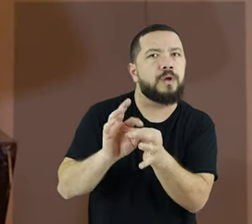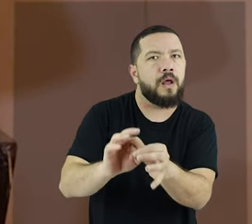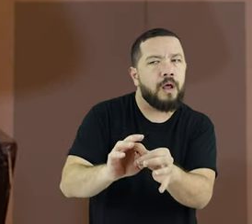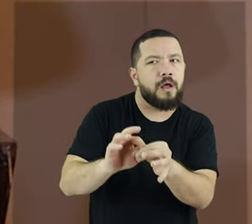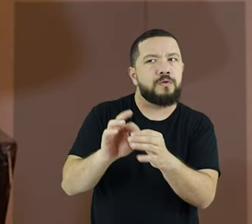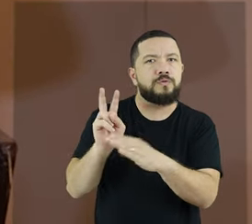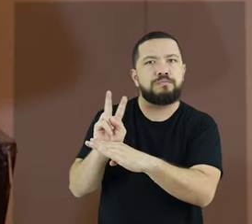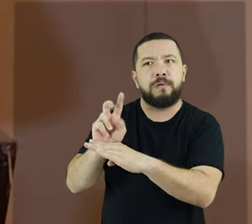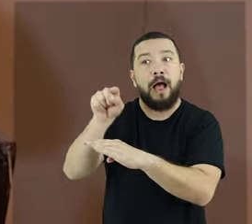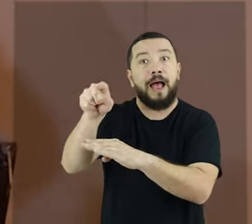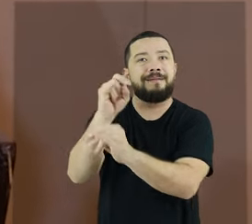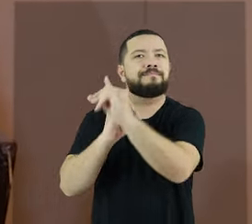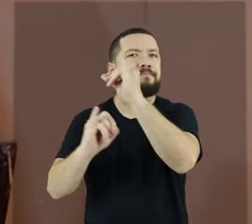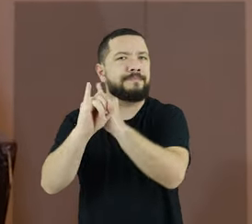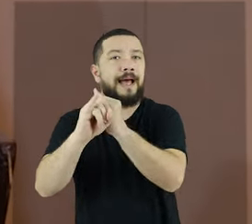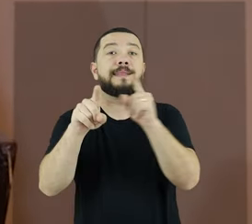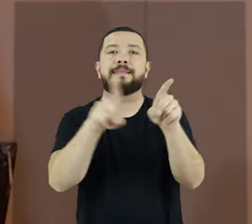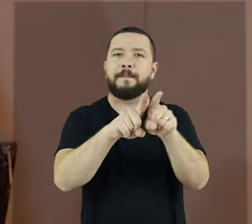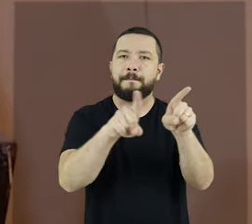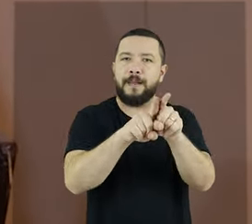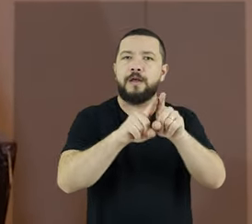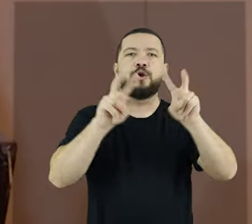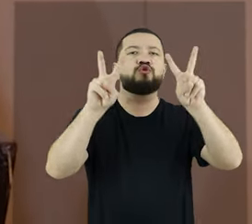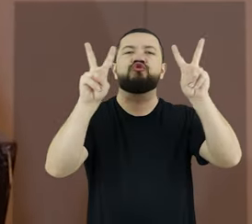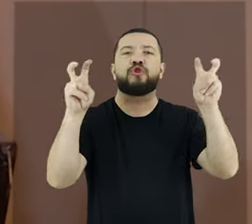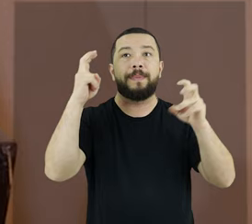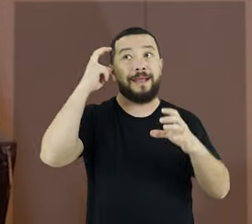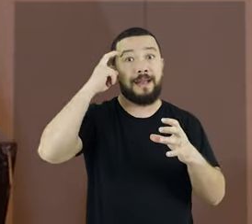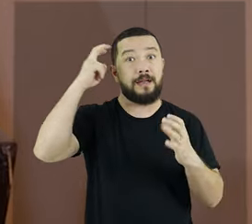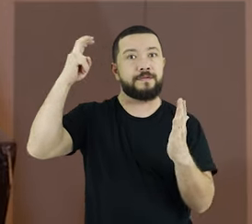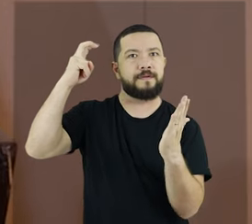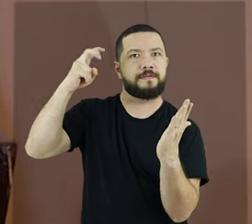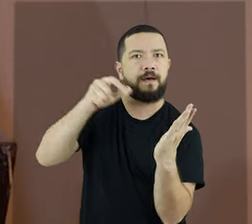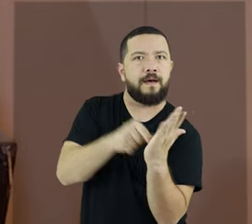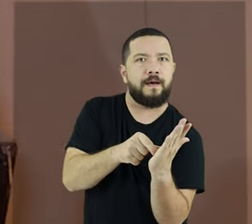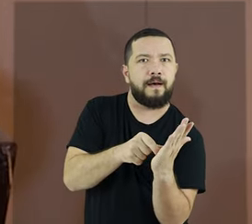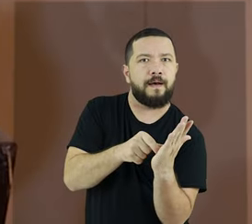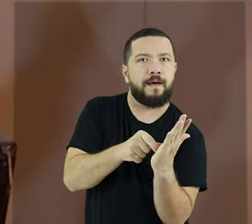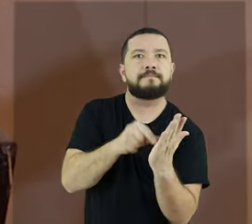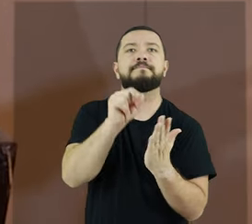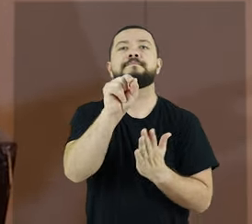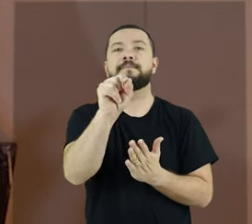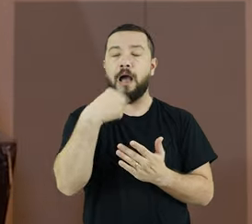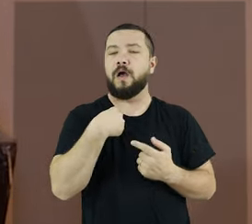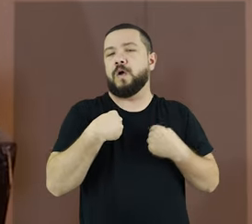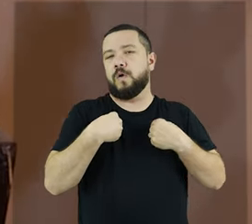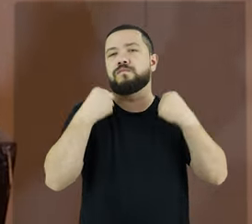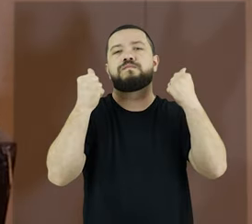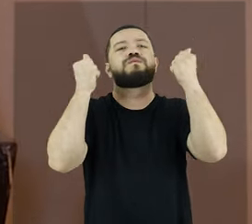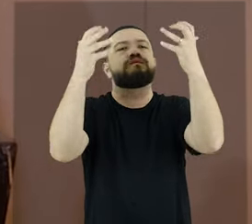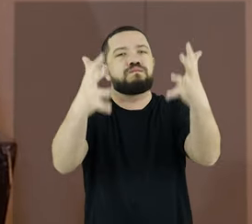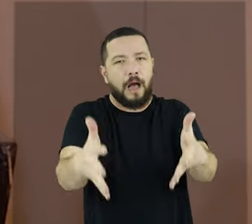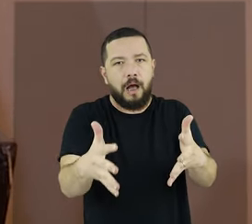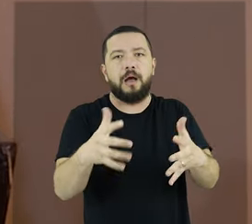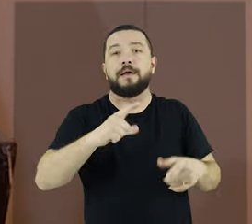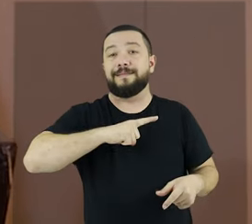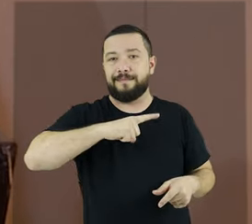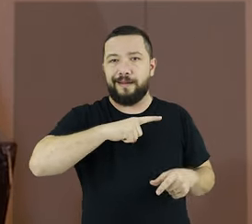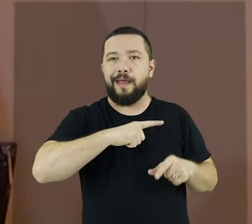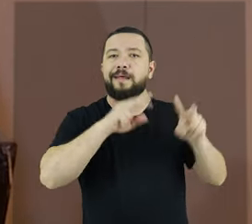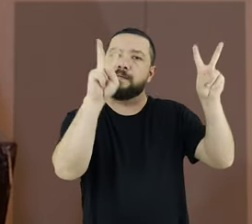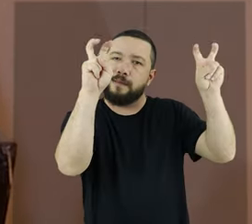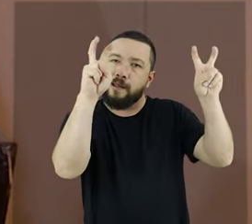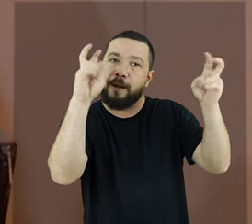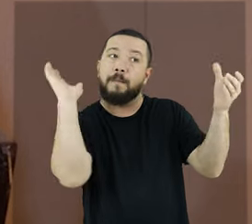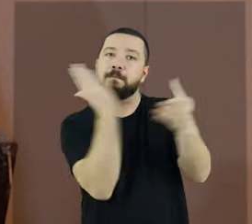internet e, por conseguinte, da inteligência artificial no Brasil. E temos também outras ações. Falarei sobre uma ação